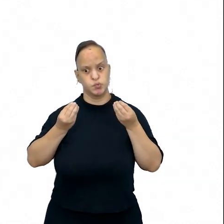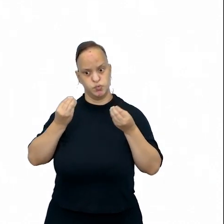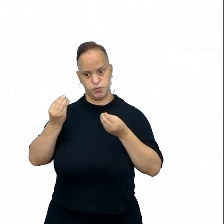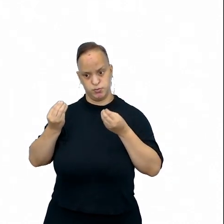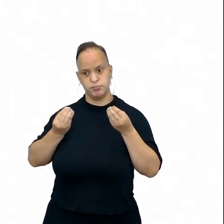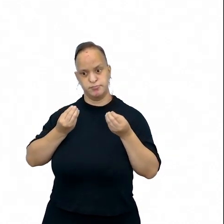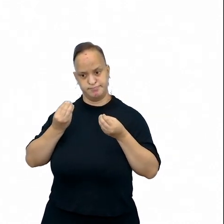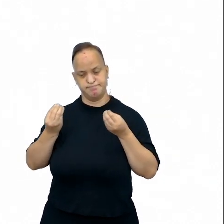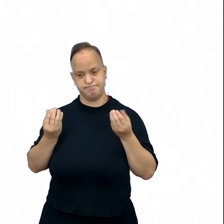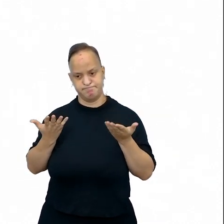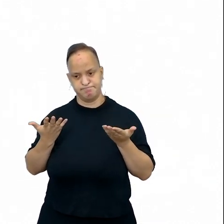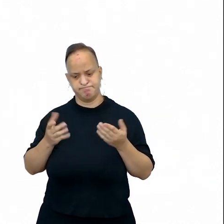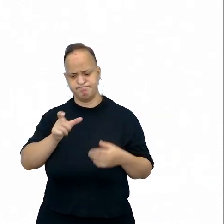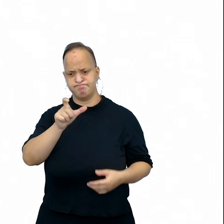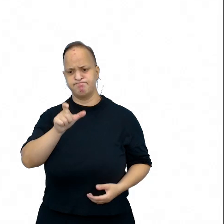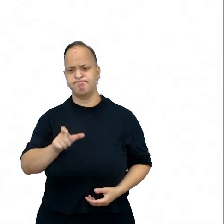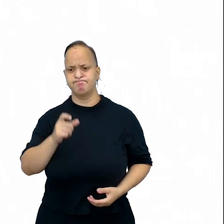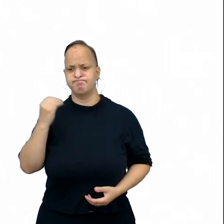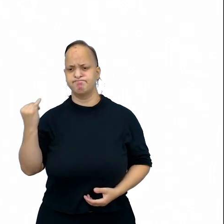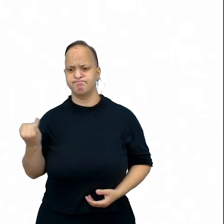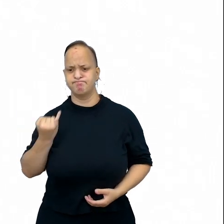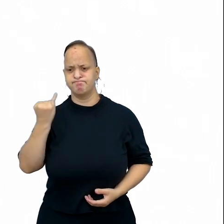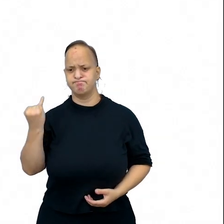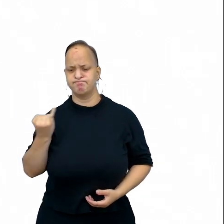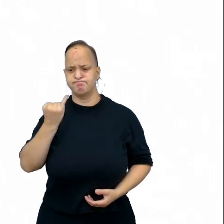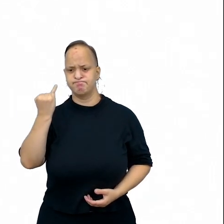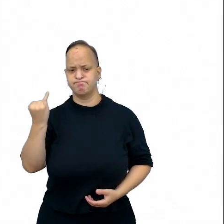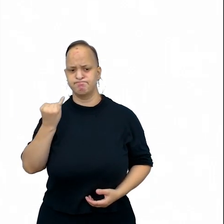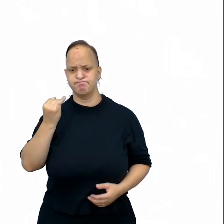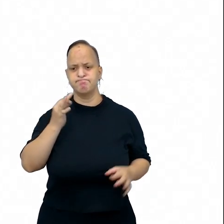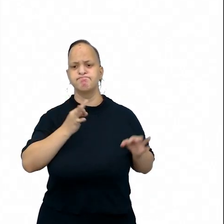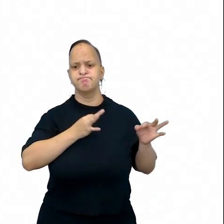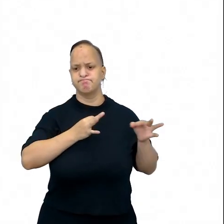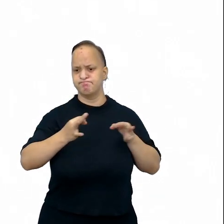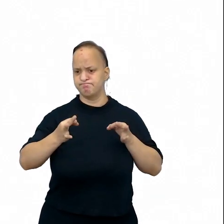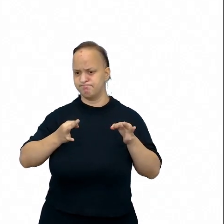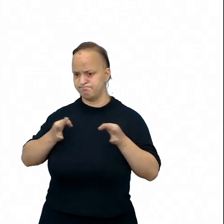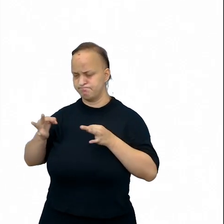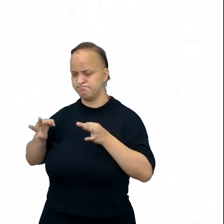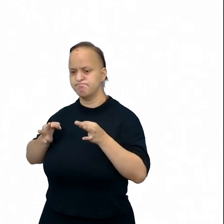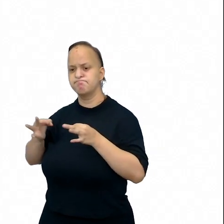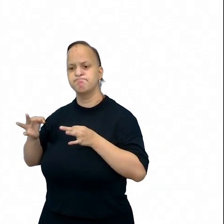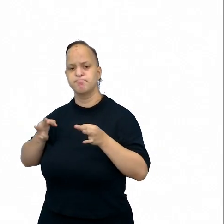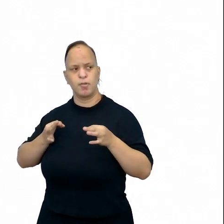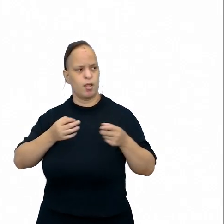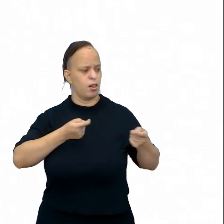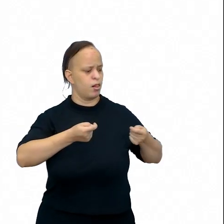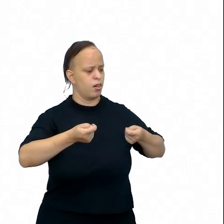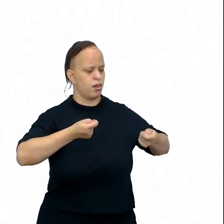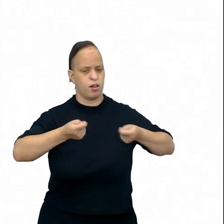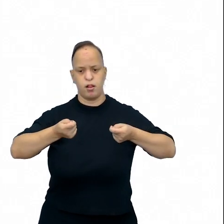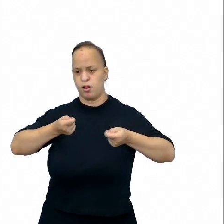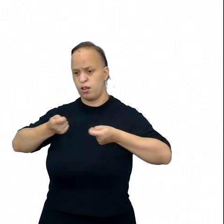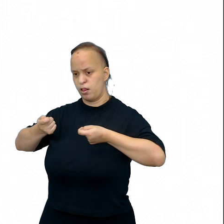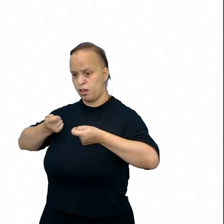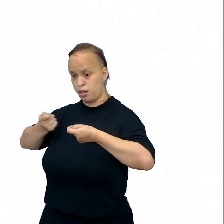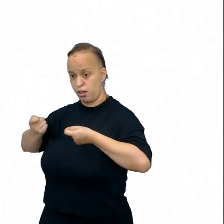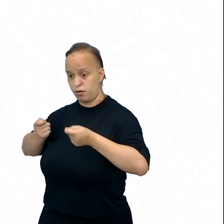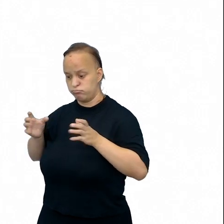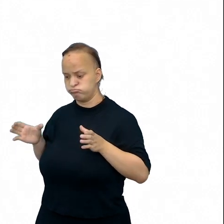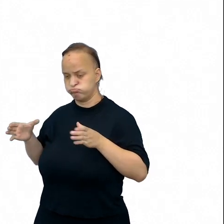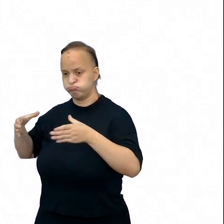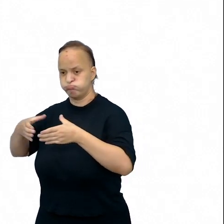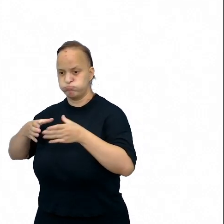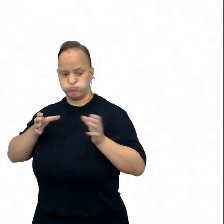figura importante para se manter aí a organização do debate. É importante que se criem grupos,